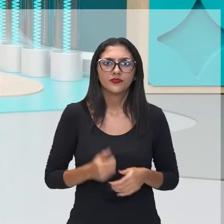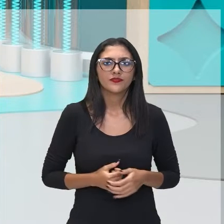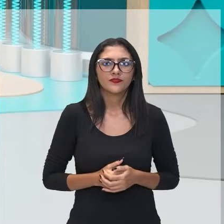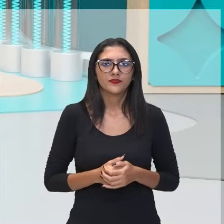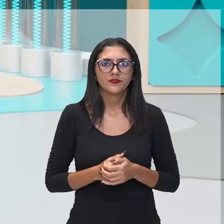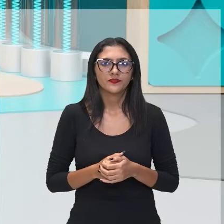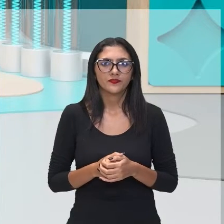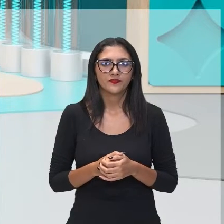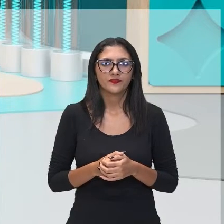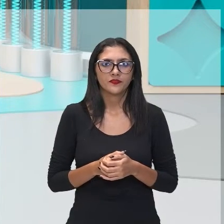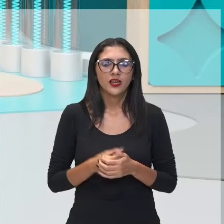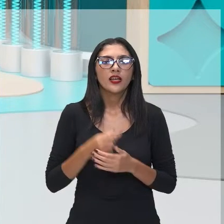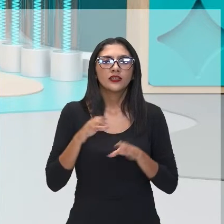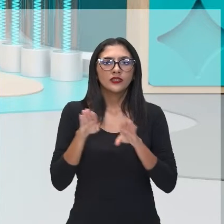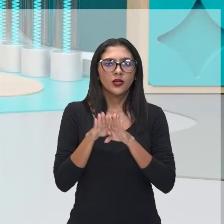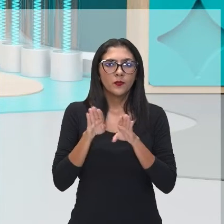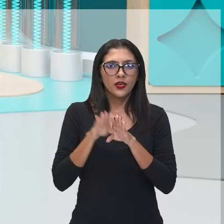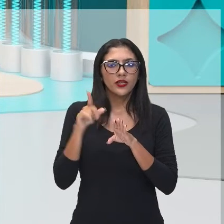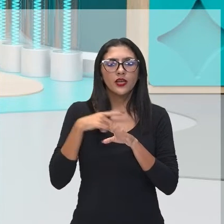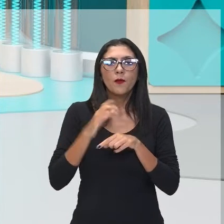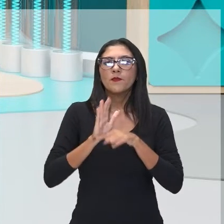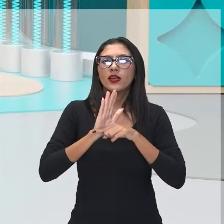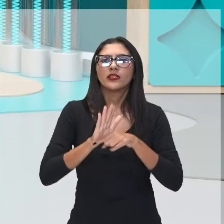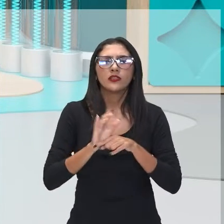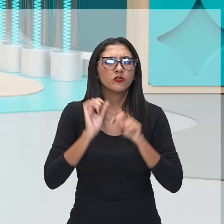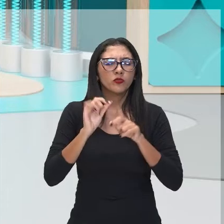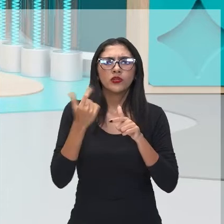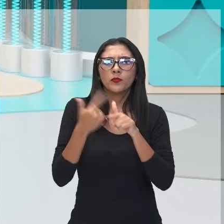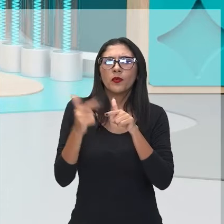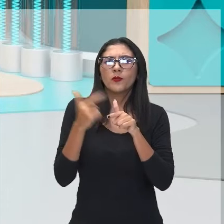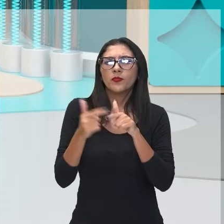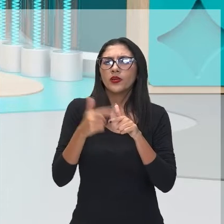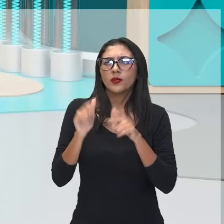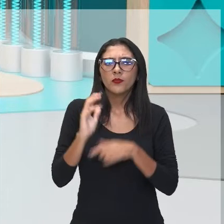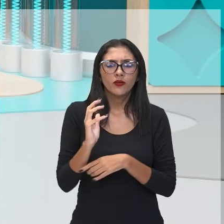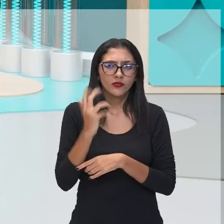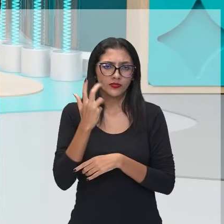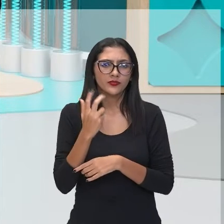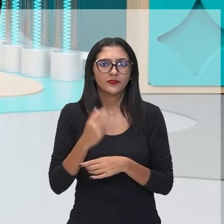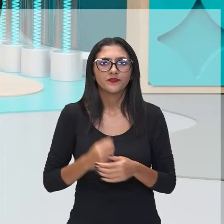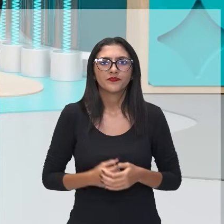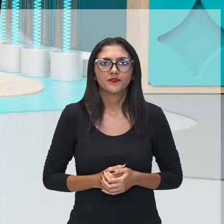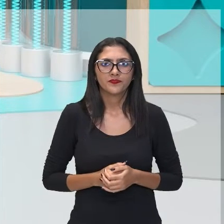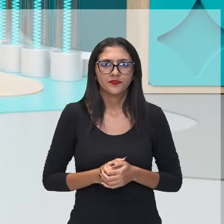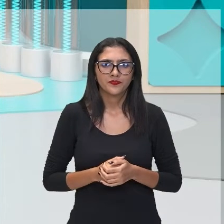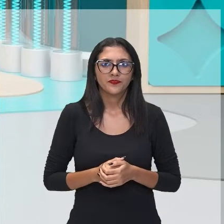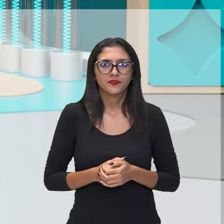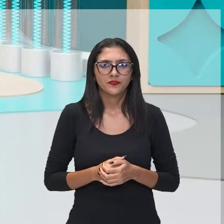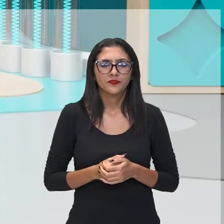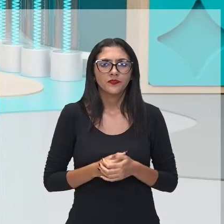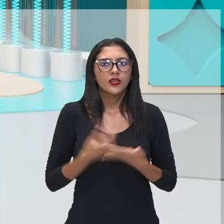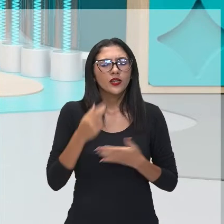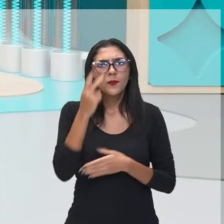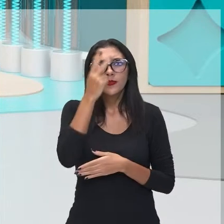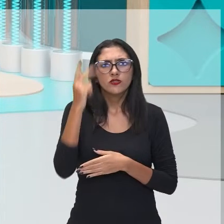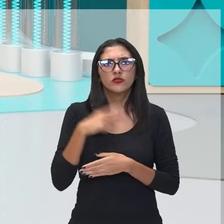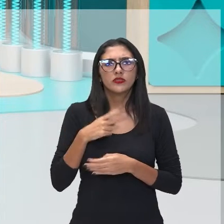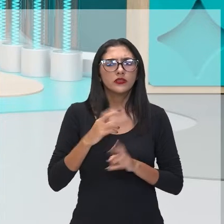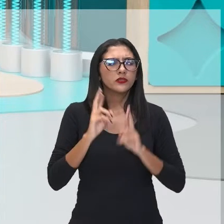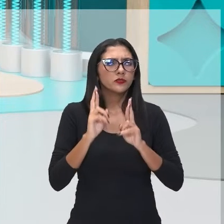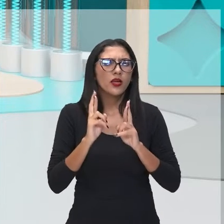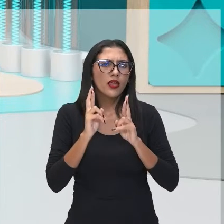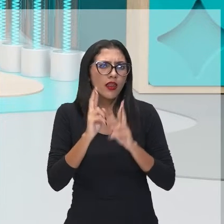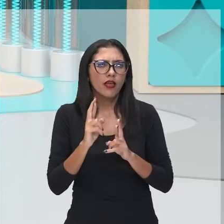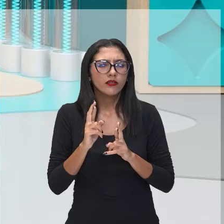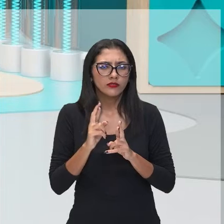E ele vai colocar essas consequências, que foram argumentos dele. Olha só, quem deseja mais segurança deve pensar amplamente, né?